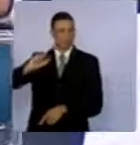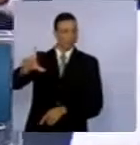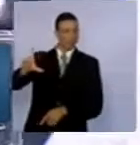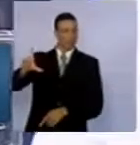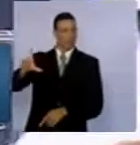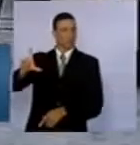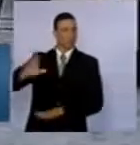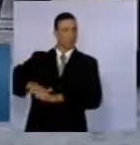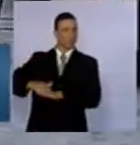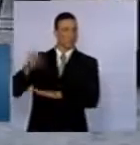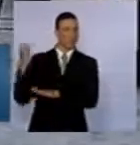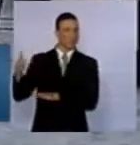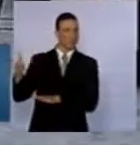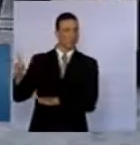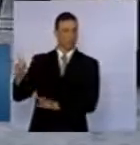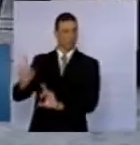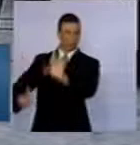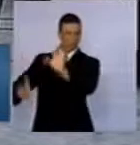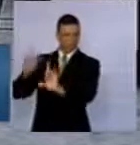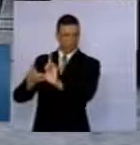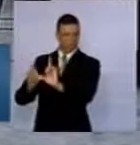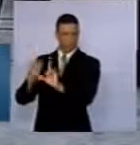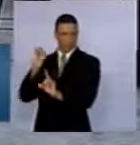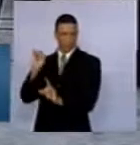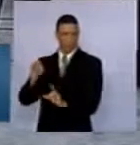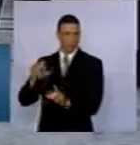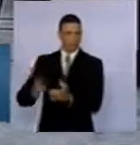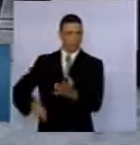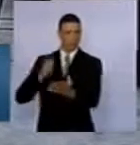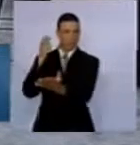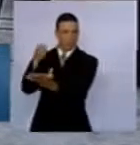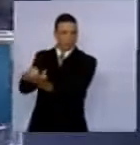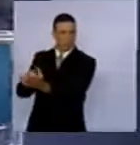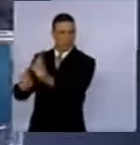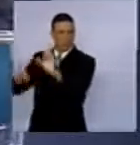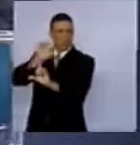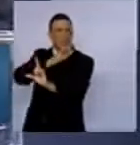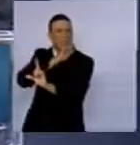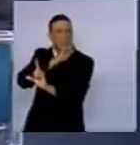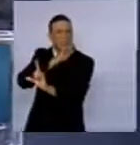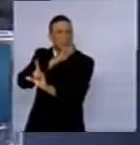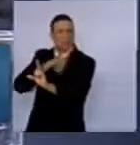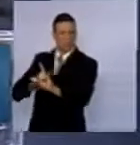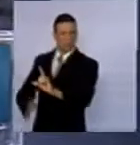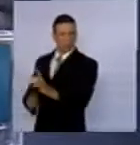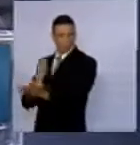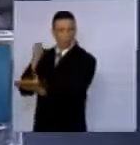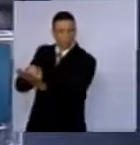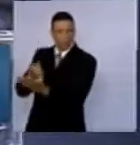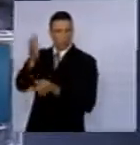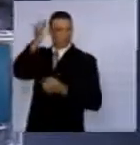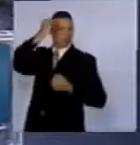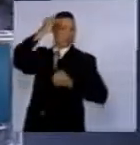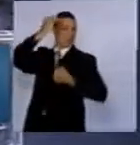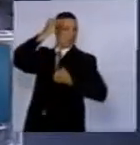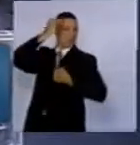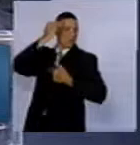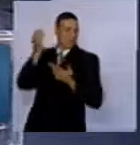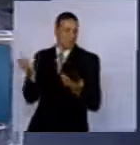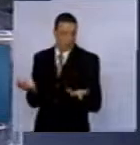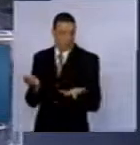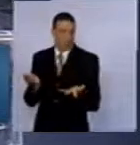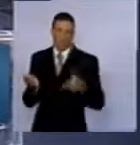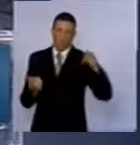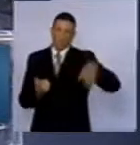se eles comprarem conteúdo ruim, a decisão foi dele, a decisão não é de quem produz. Eu tenho certeza que nós estamos preparados para